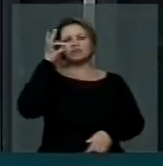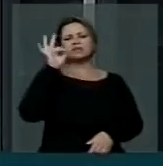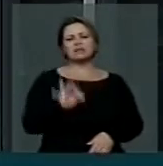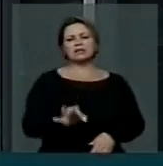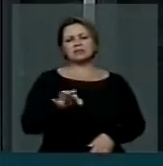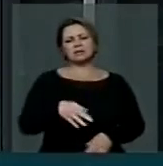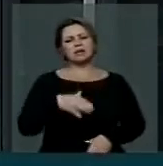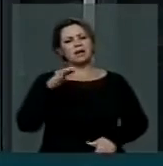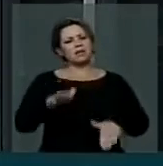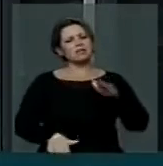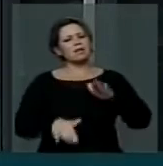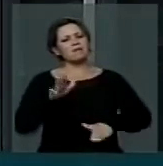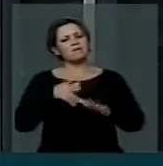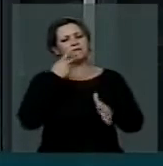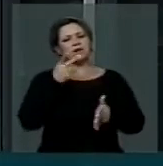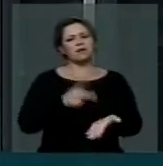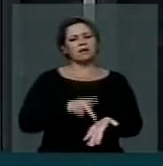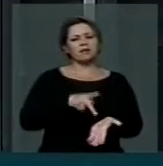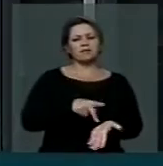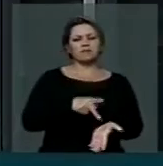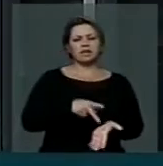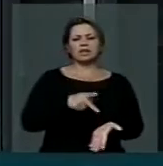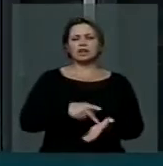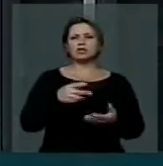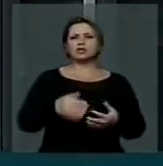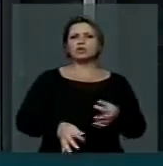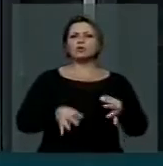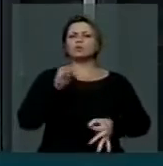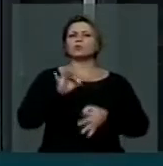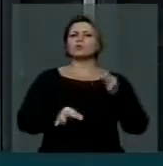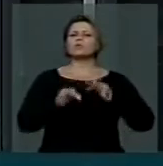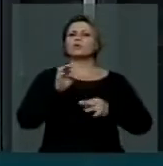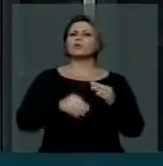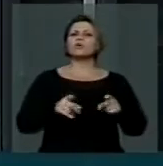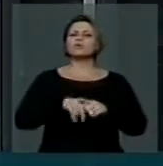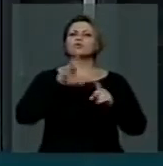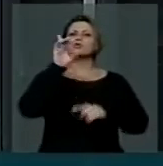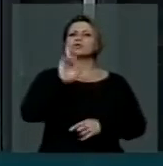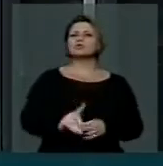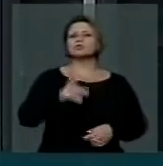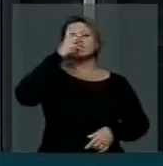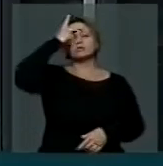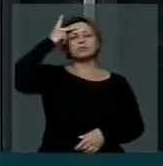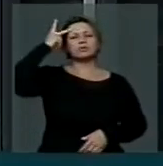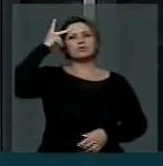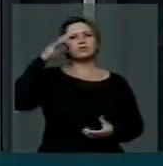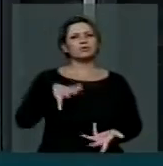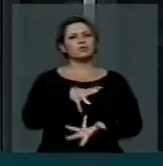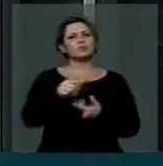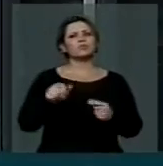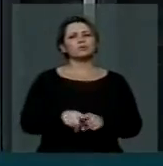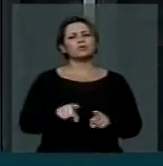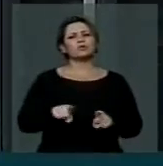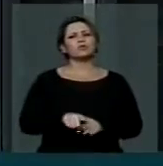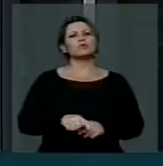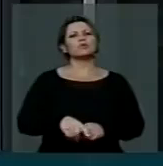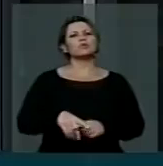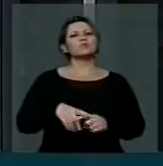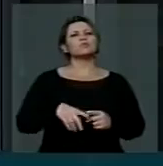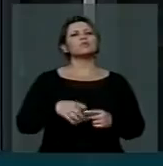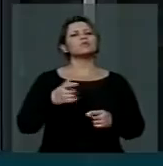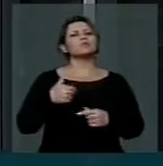vezes relutantemente, é verdade, como corte guardiã dos direitos universalmente reconhecidos como apanágio das